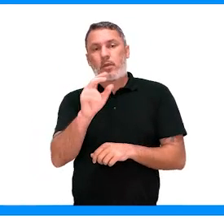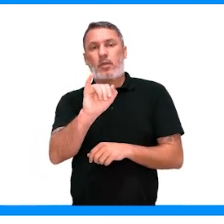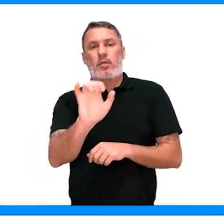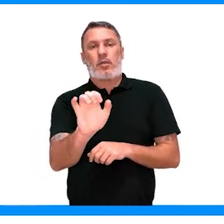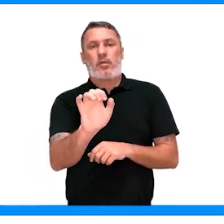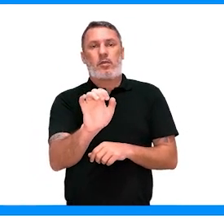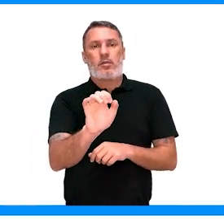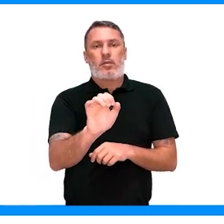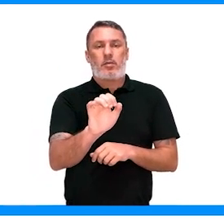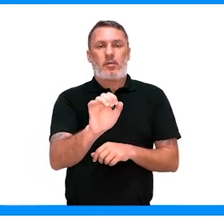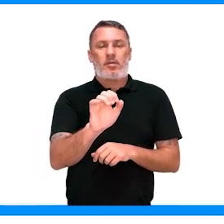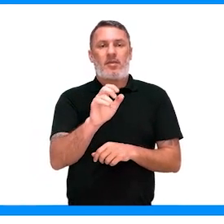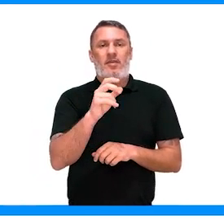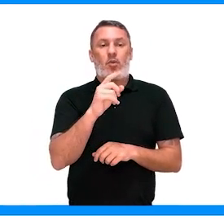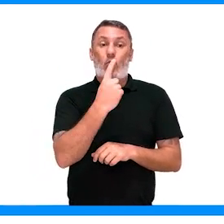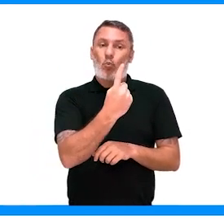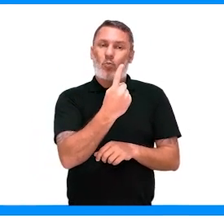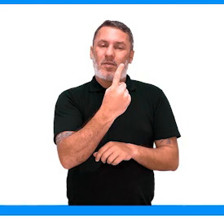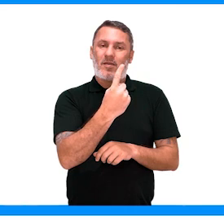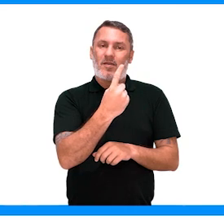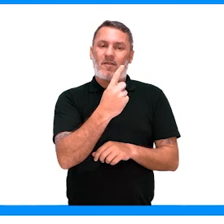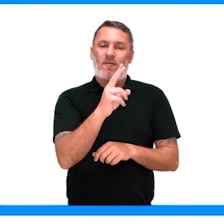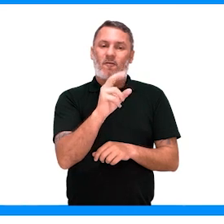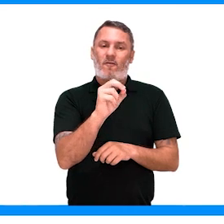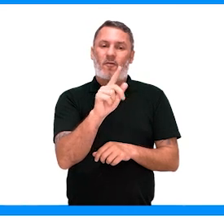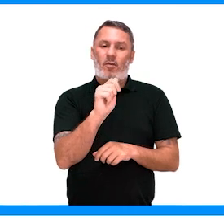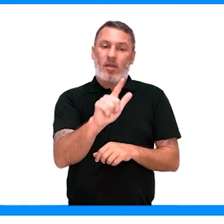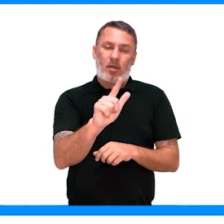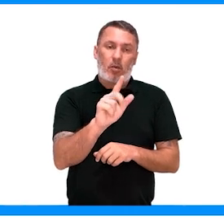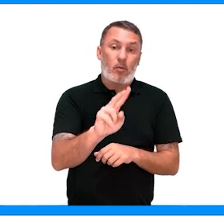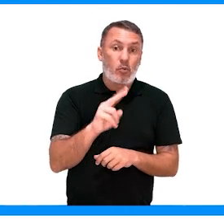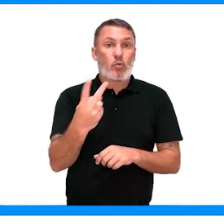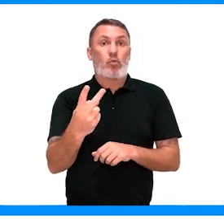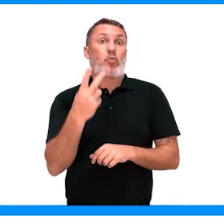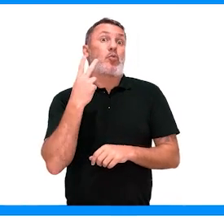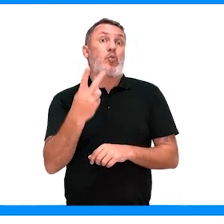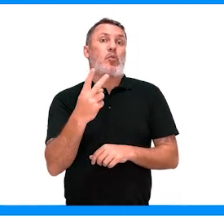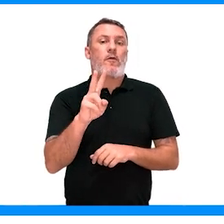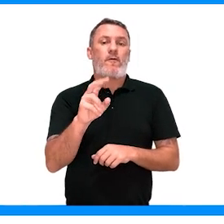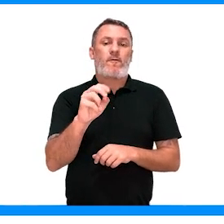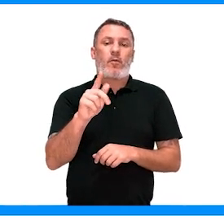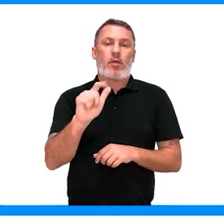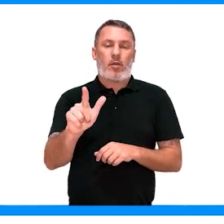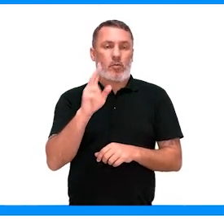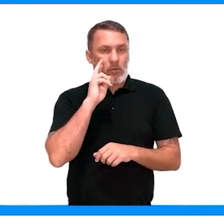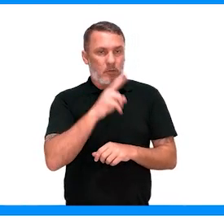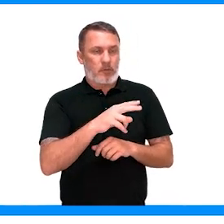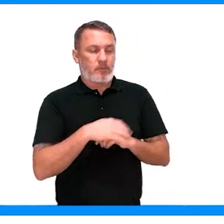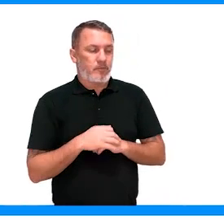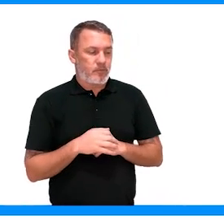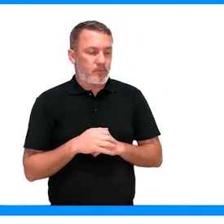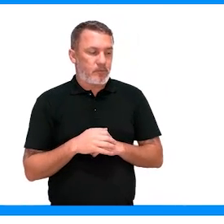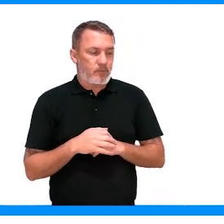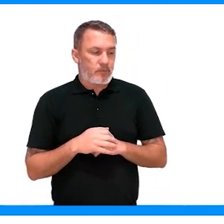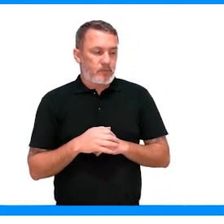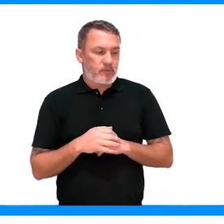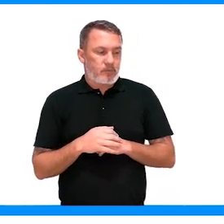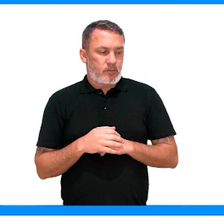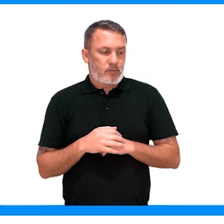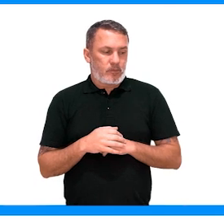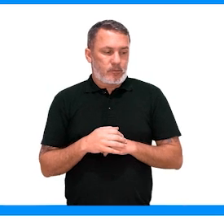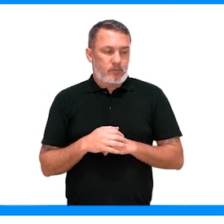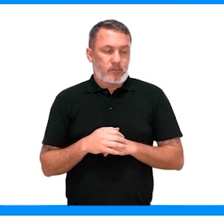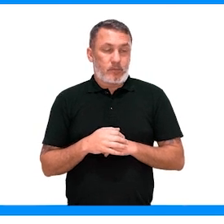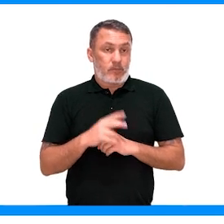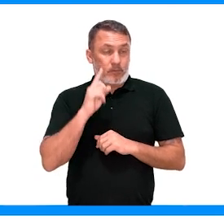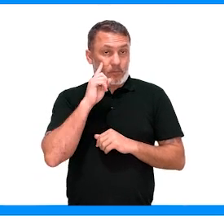Então, eles vão sofrer la ditongación, a ditongação do verbo. Fica assim.